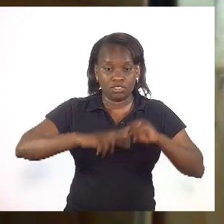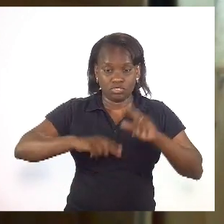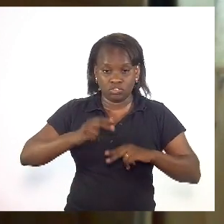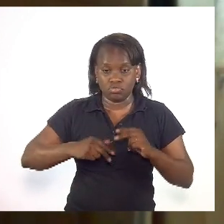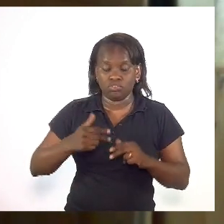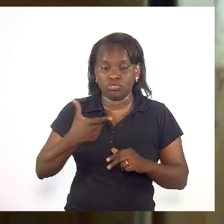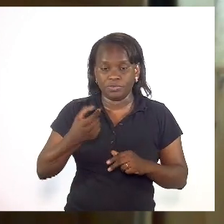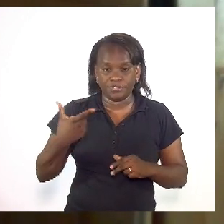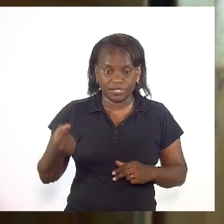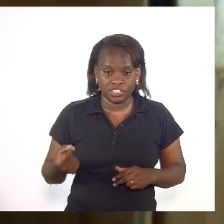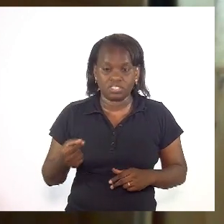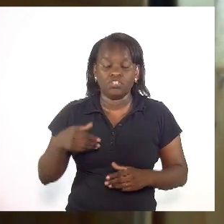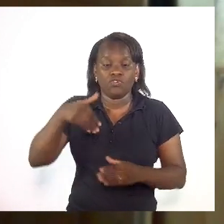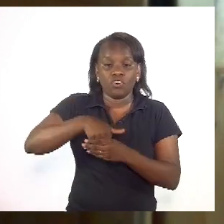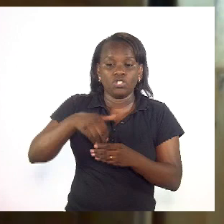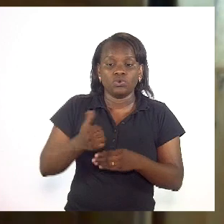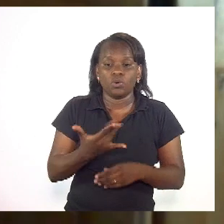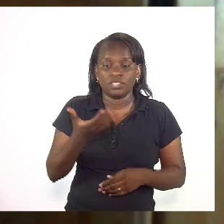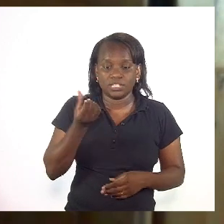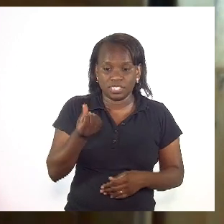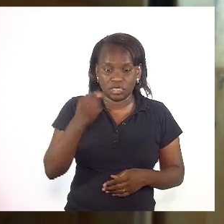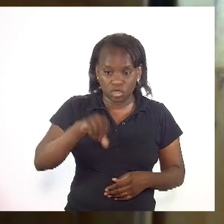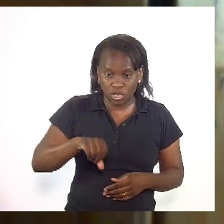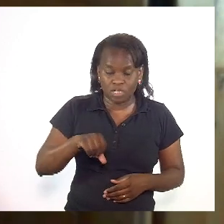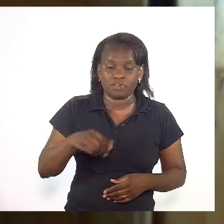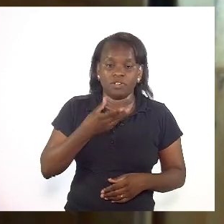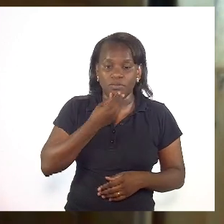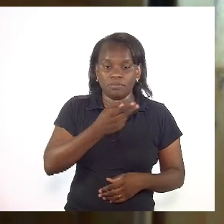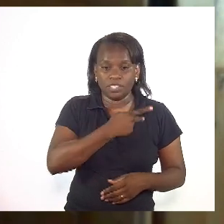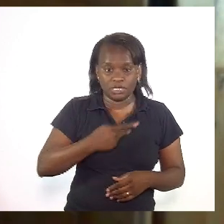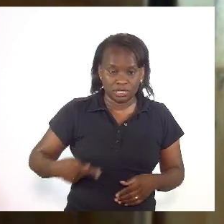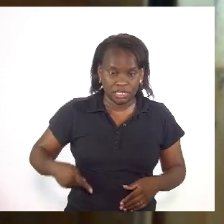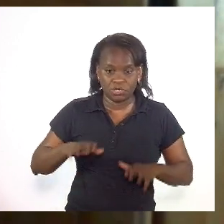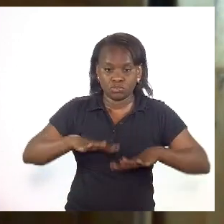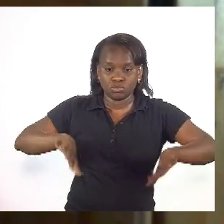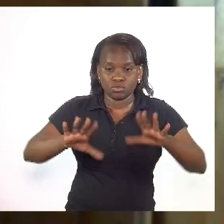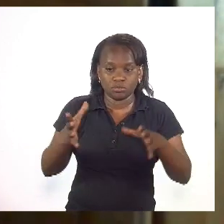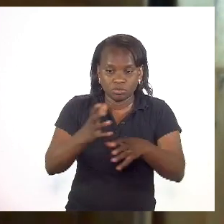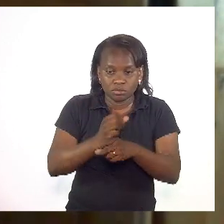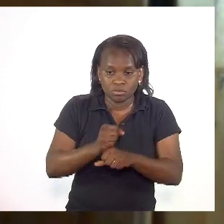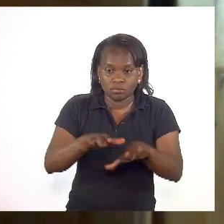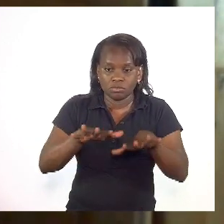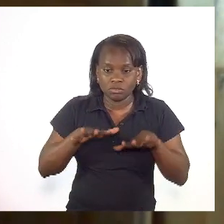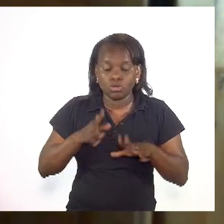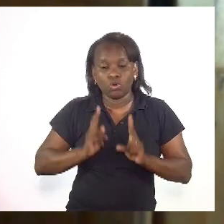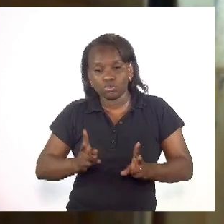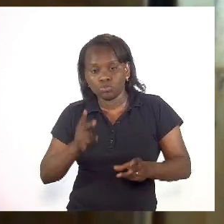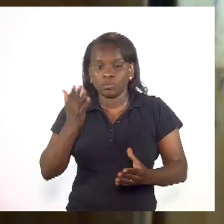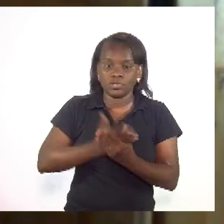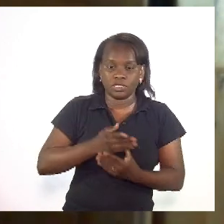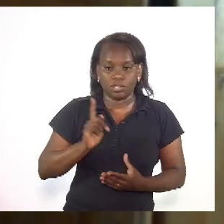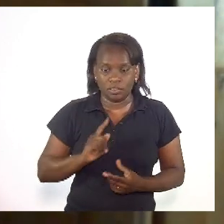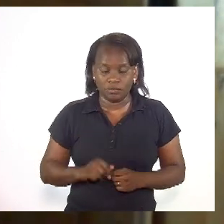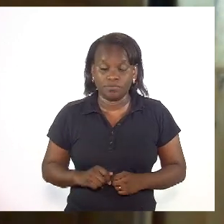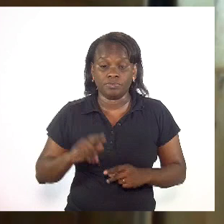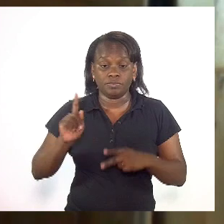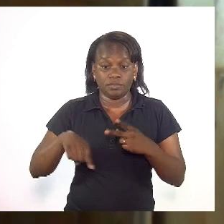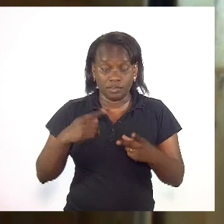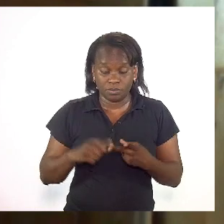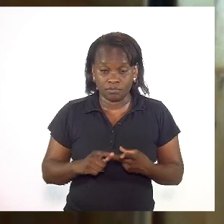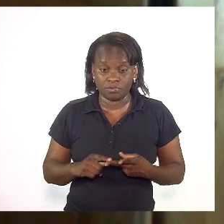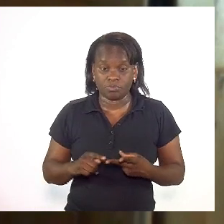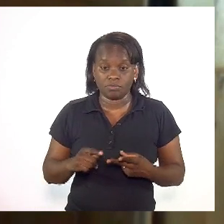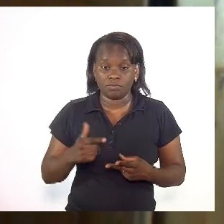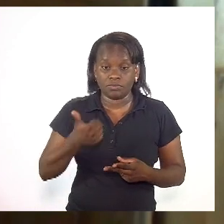10/6/20, por 69 votos, quando o presidente submeteu ao plenário a continuidade do processo. Depois,